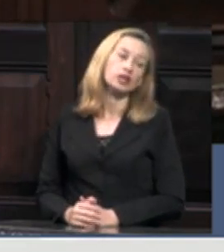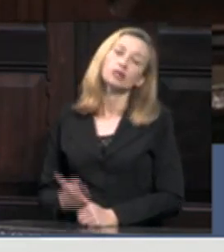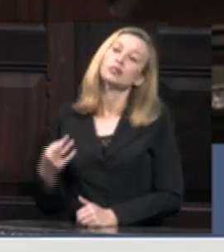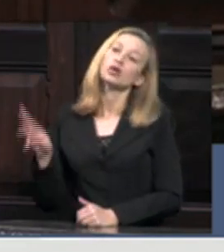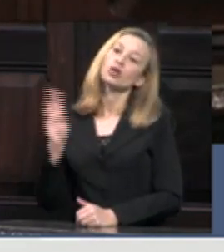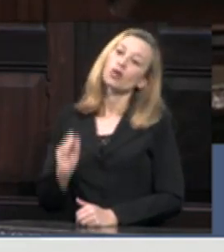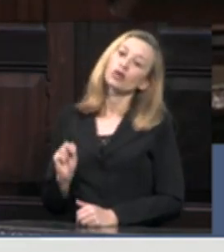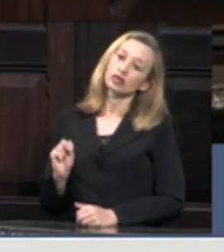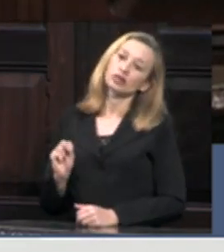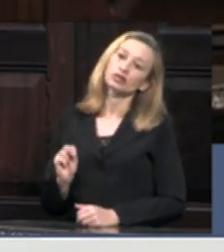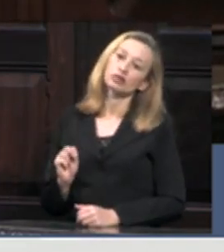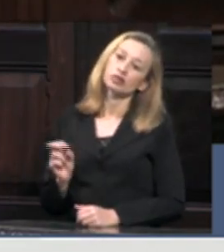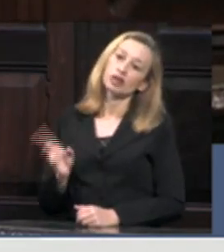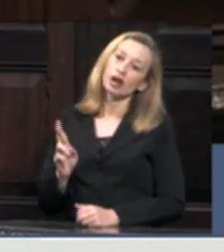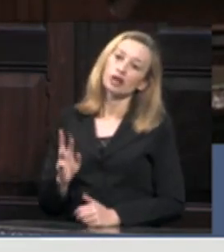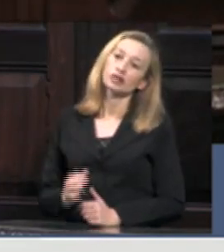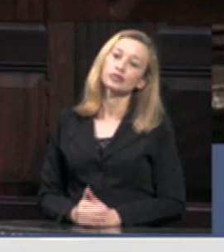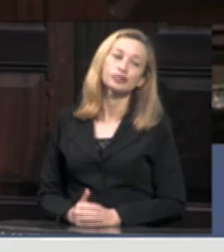de reais.